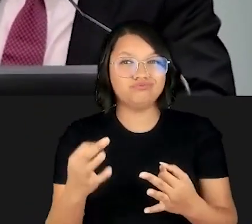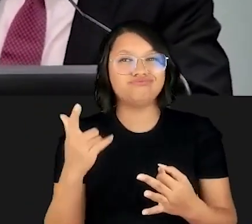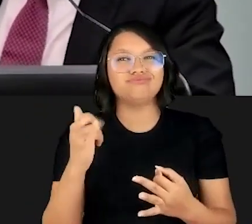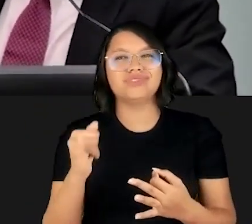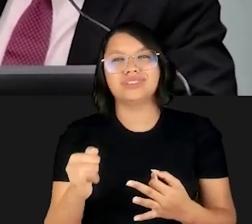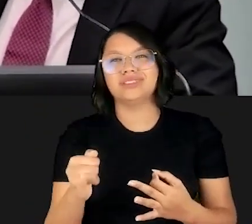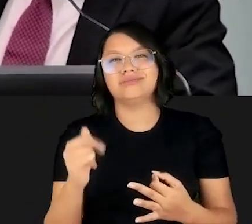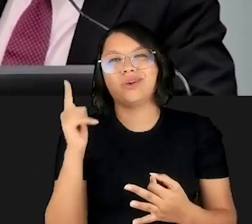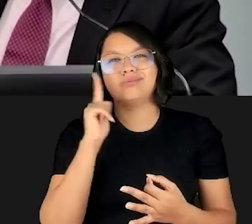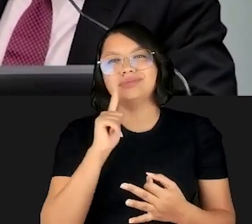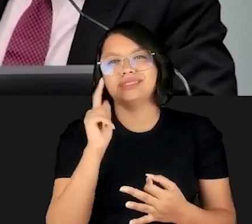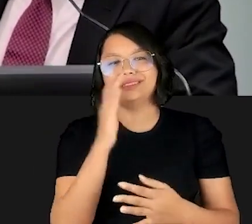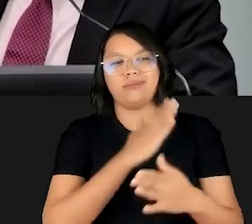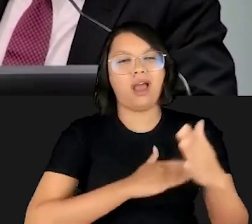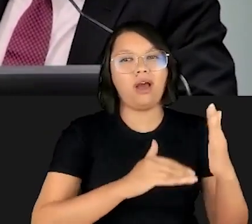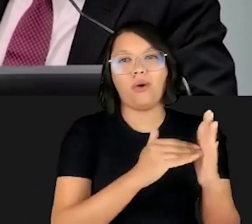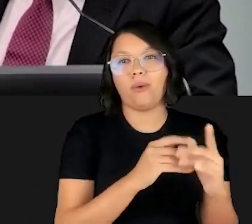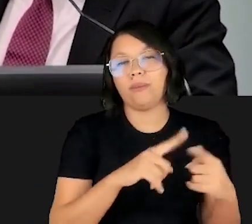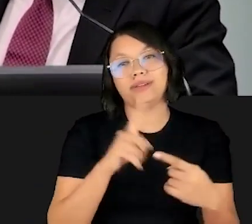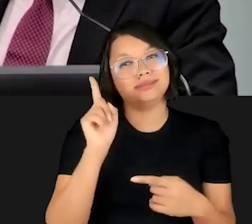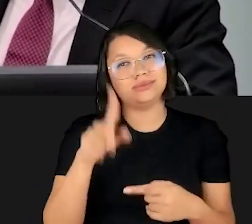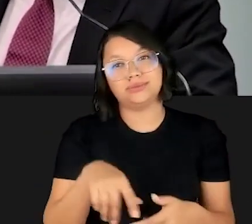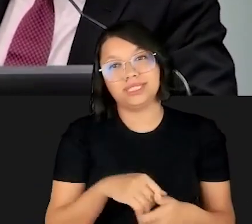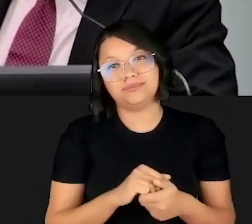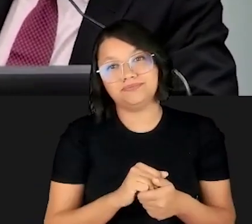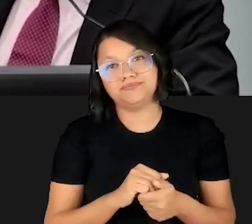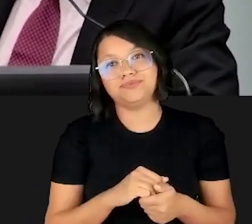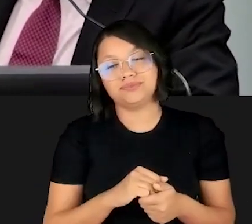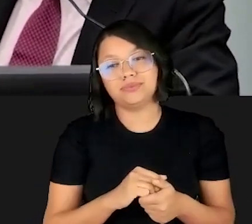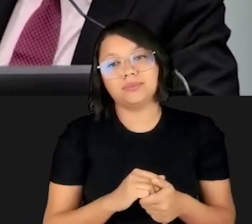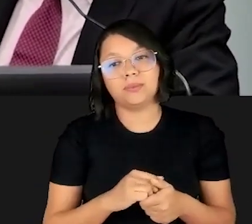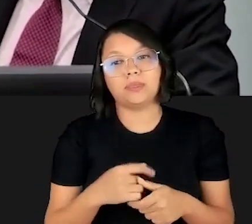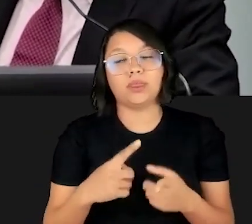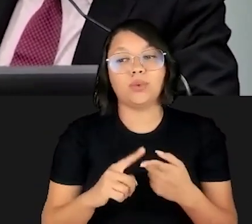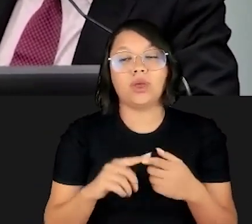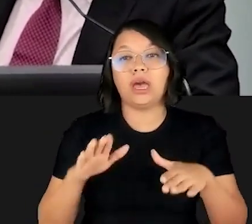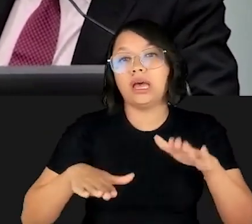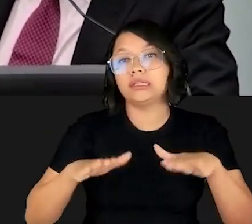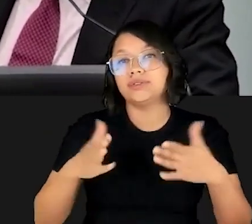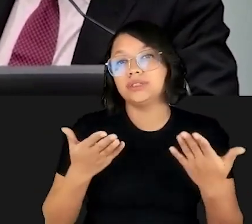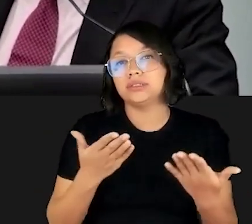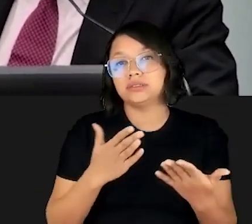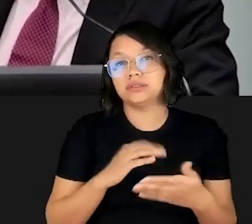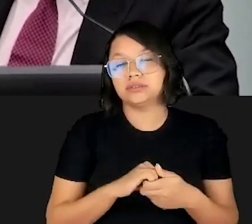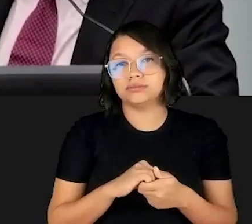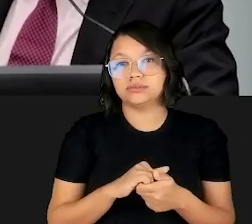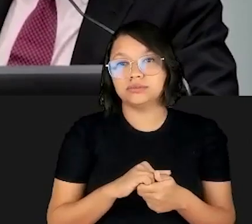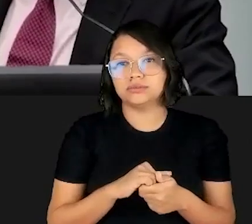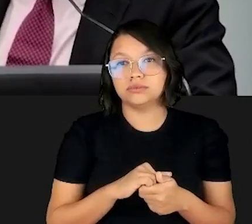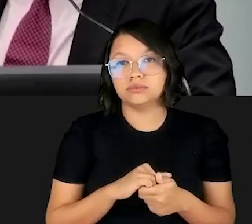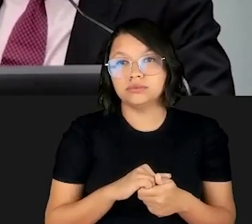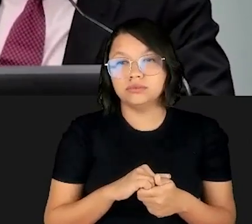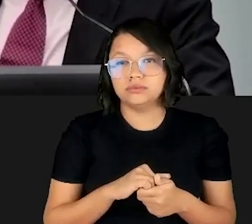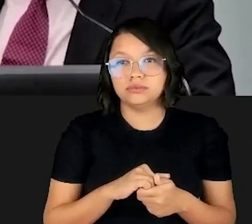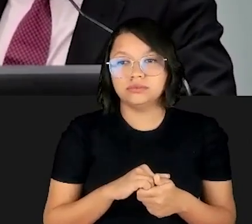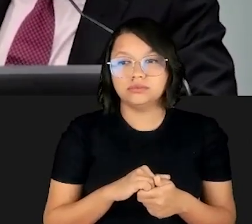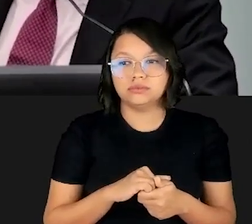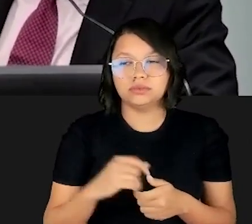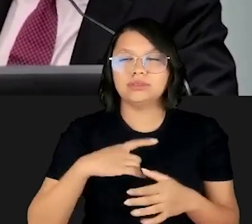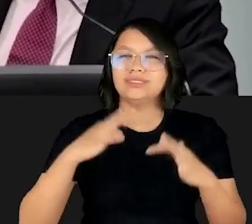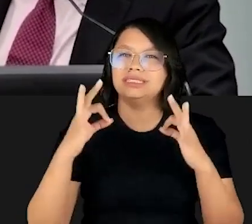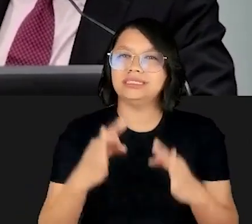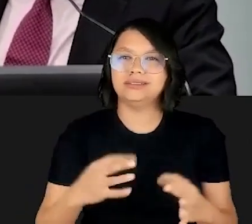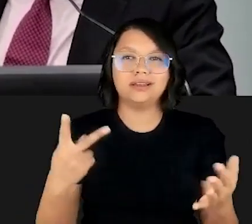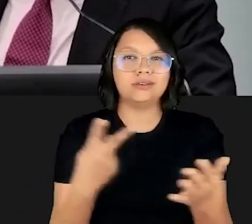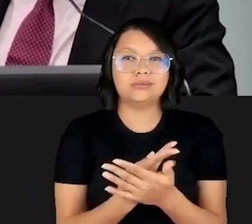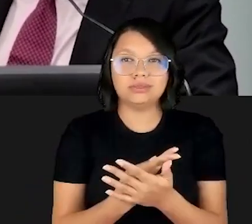é. E isso talvez tenha um pouco de relevância, porque, às vezes, numa e tenho certeza que isso acontece com a